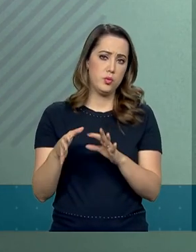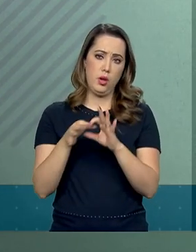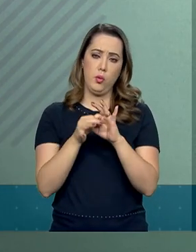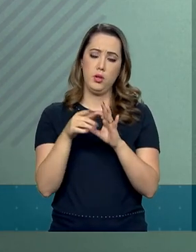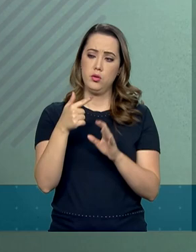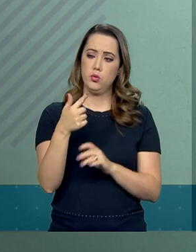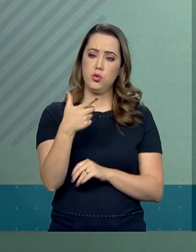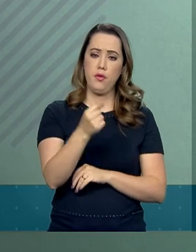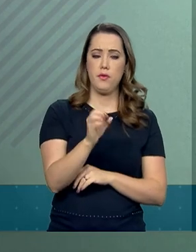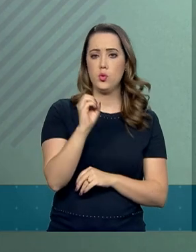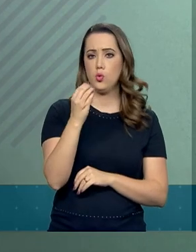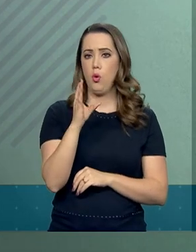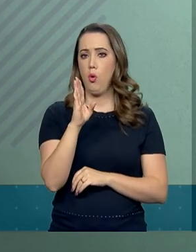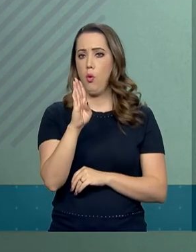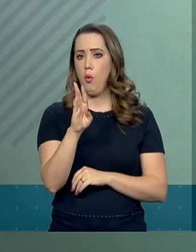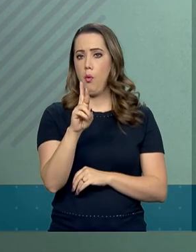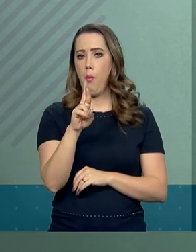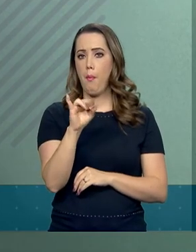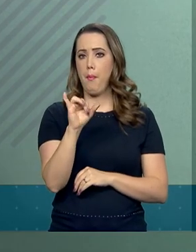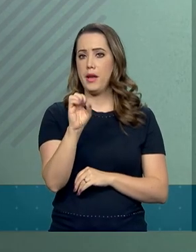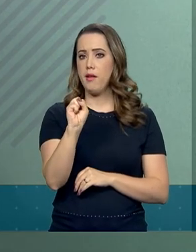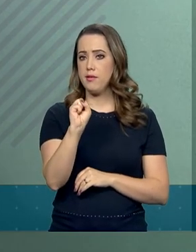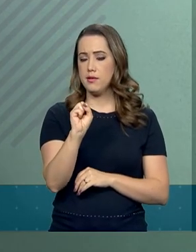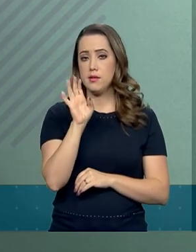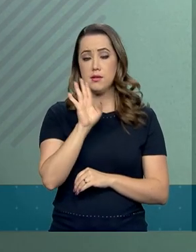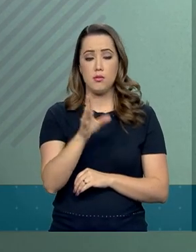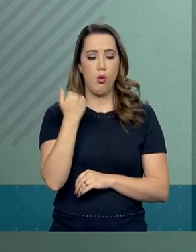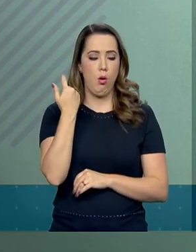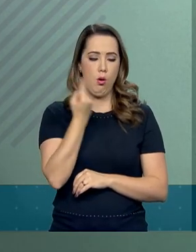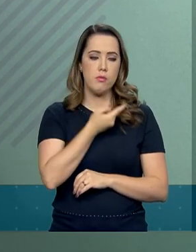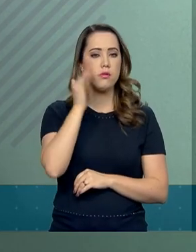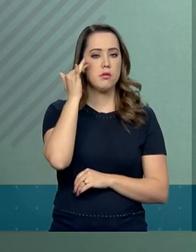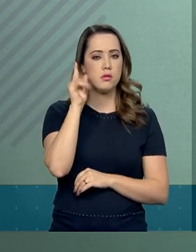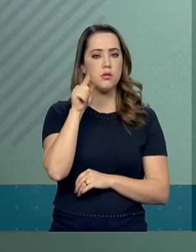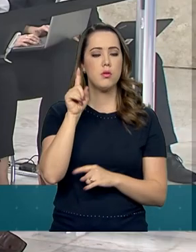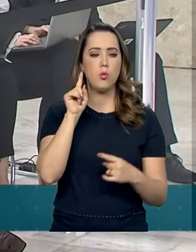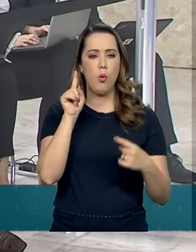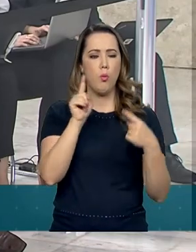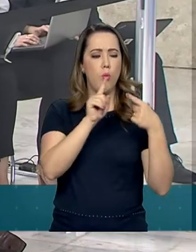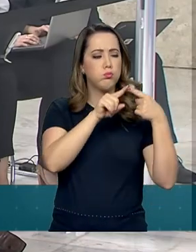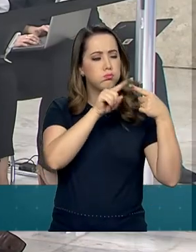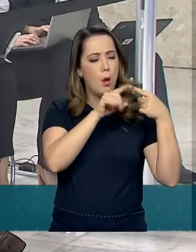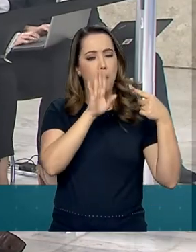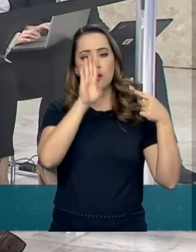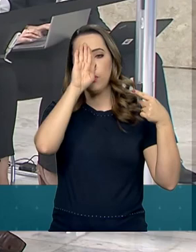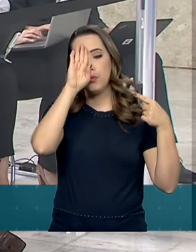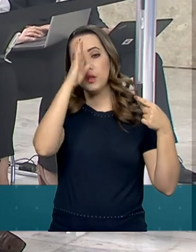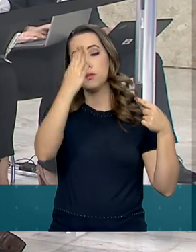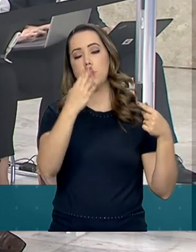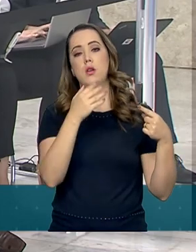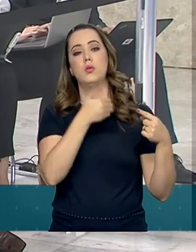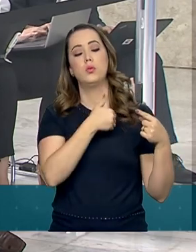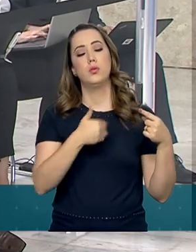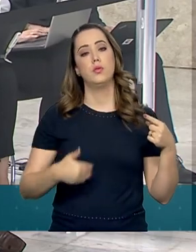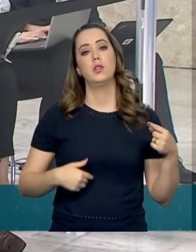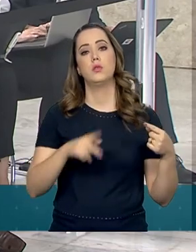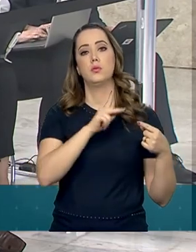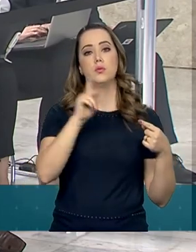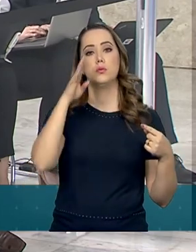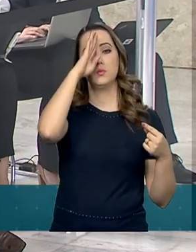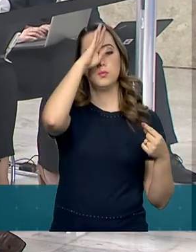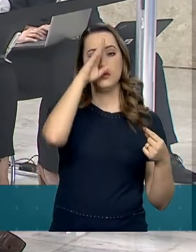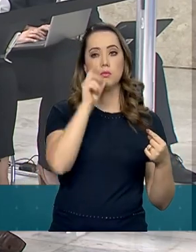entendemos como tendo sido o ponto objetivo principal atingido pelo ou vendo presidente jair